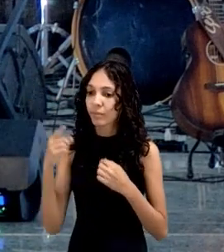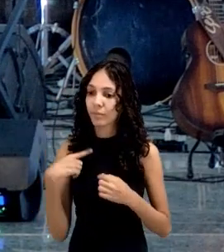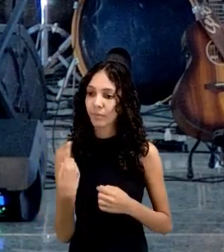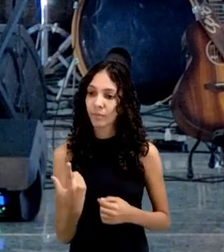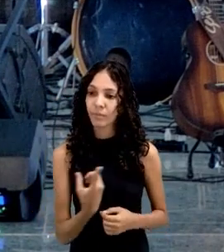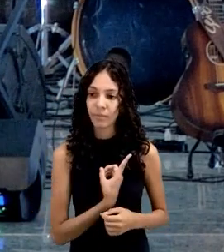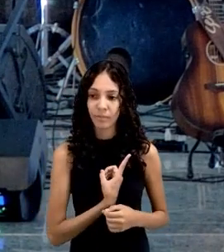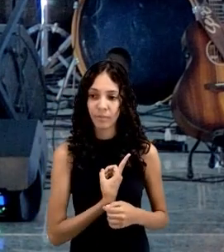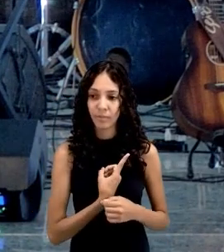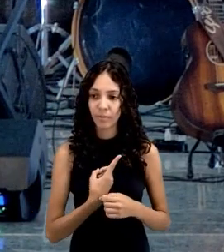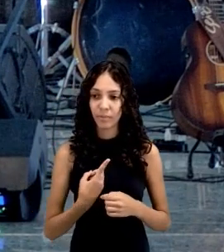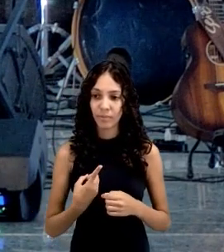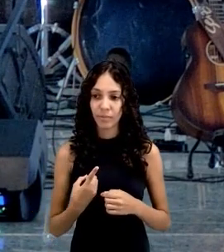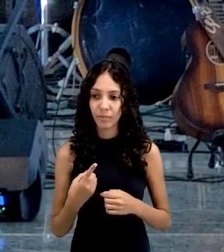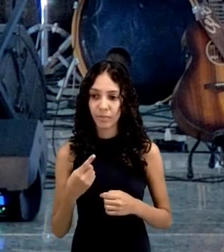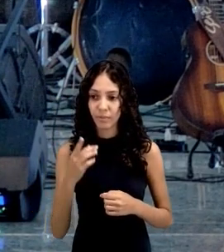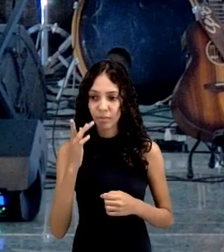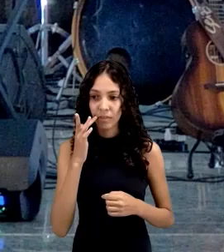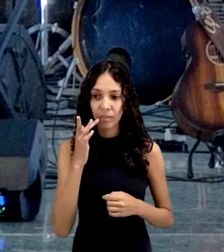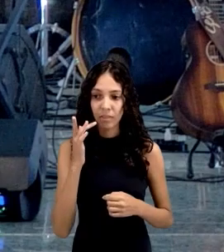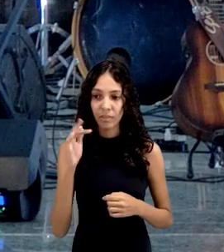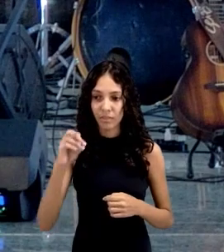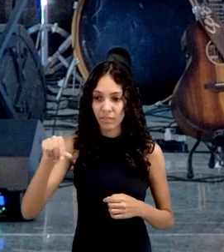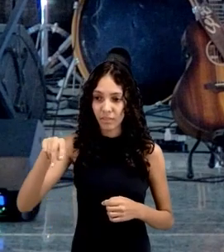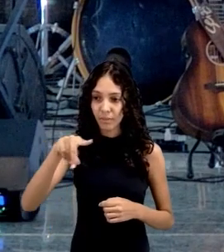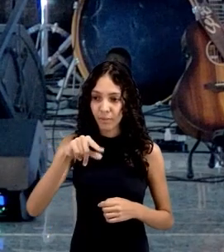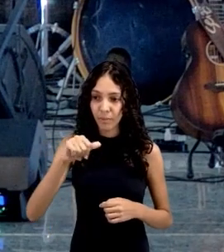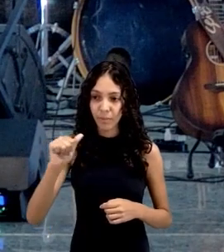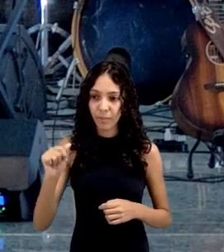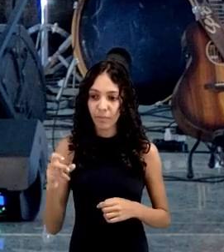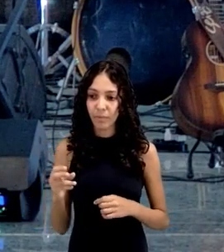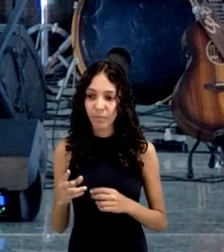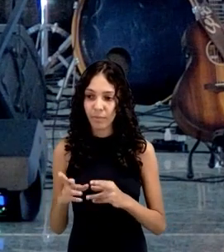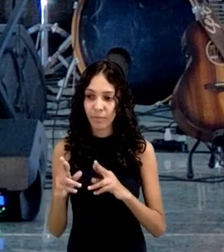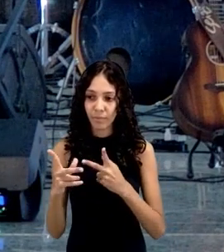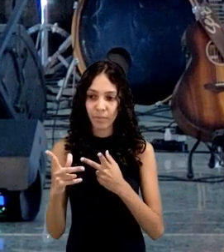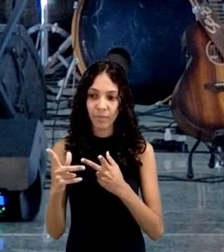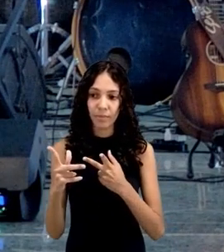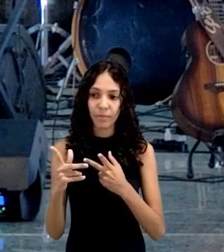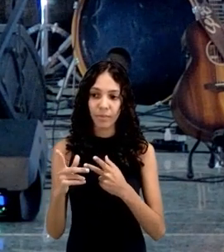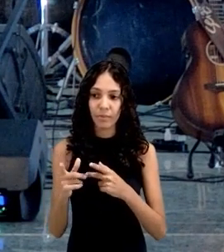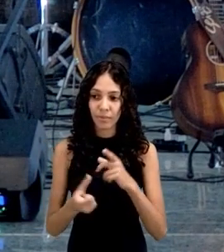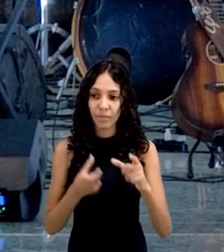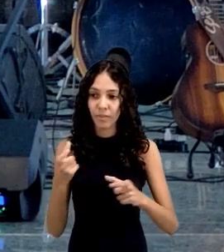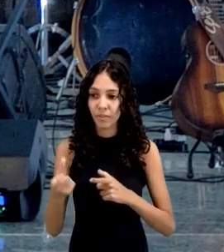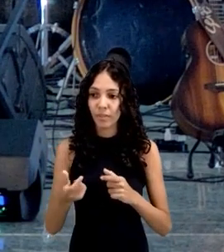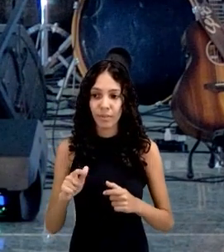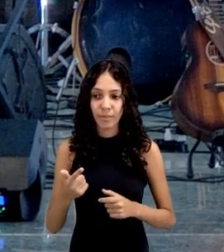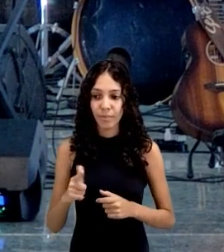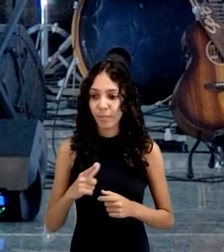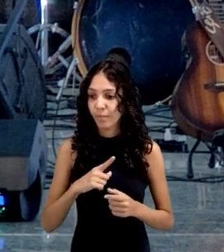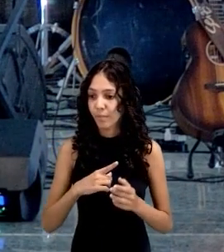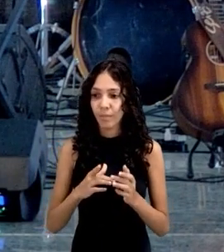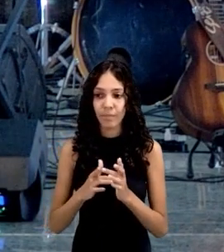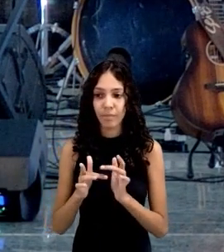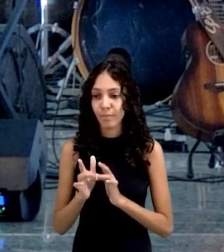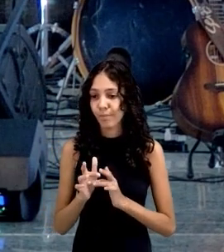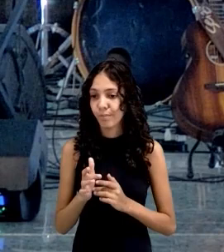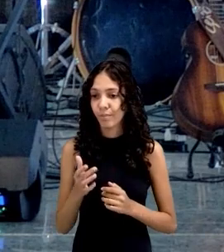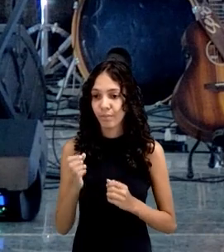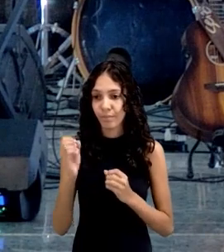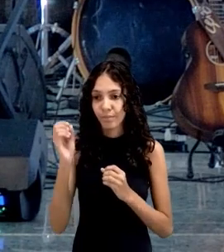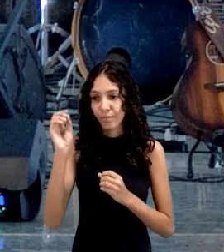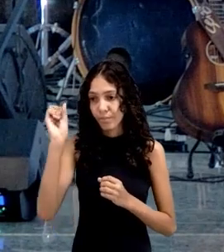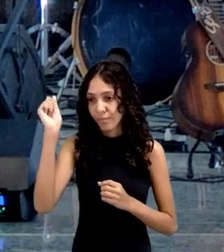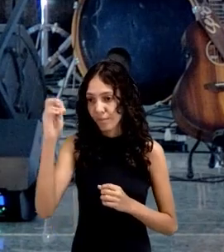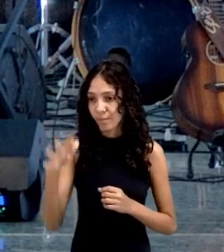tem Jesus não tem a luz. Está perdido nas trevas. Nós precisamos fazer a diferença.